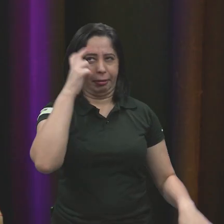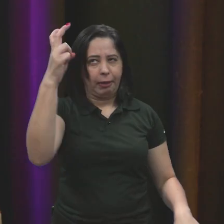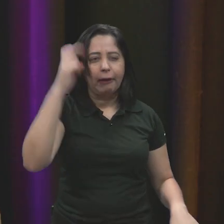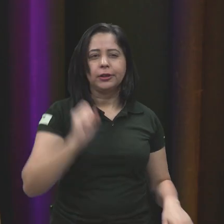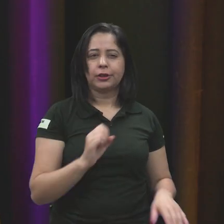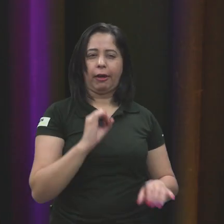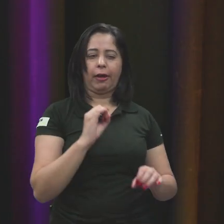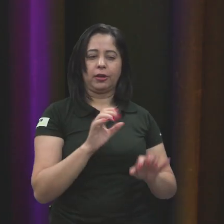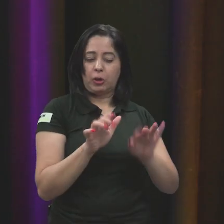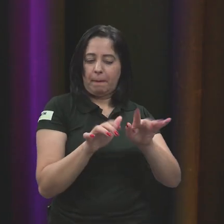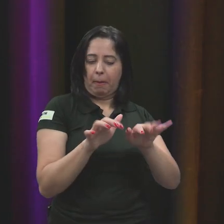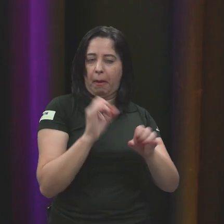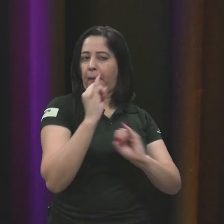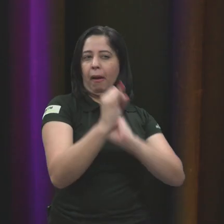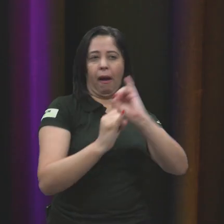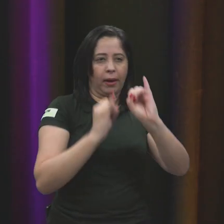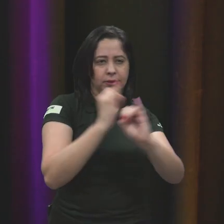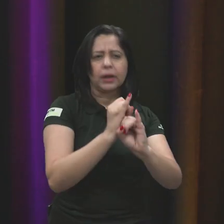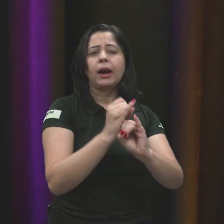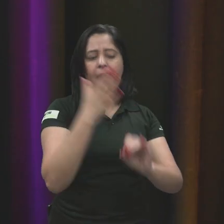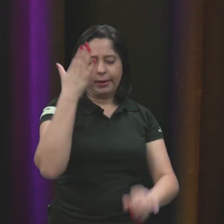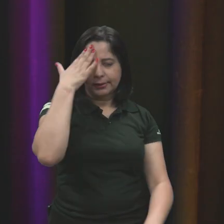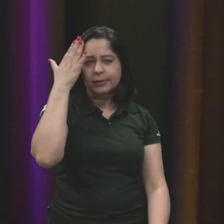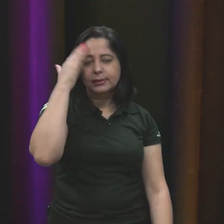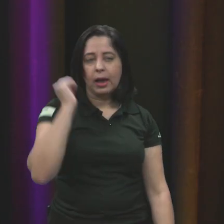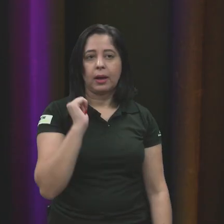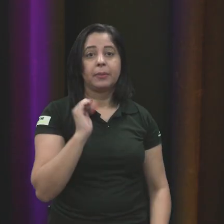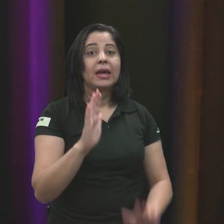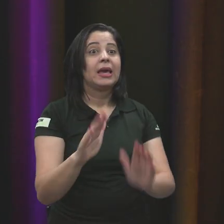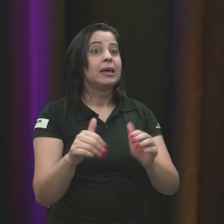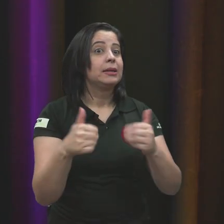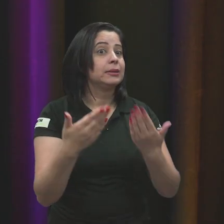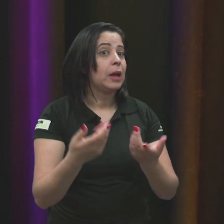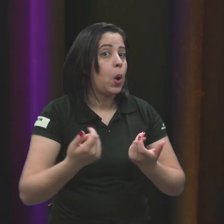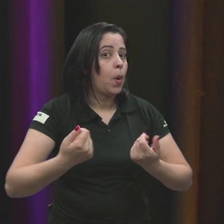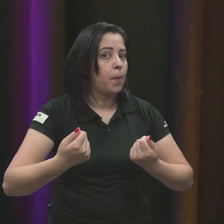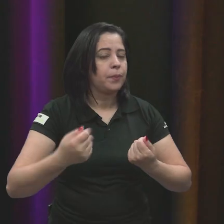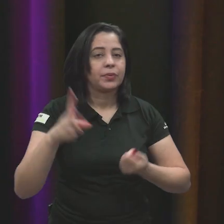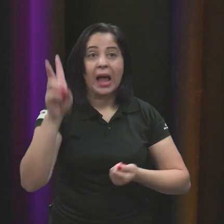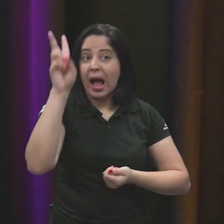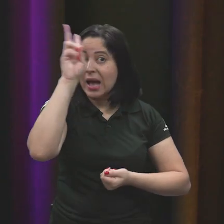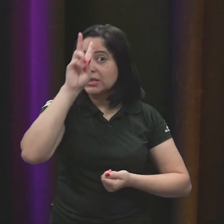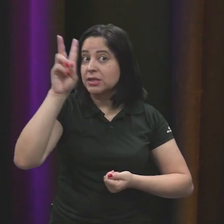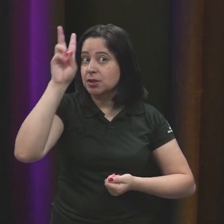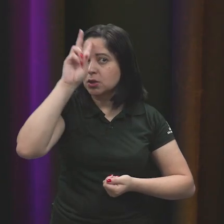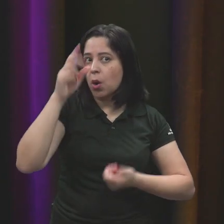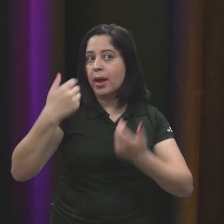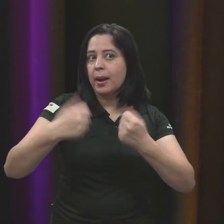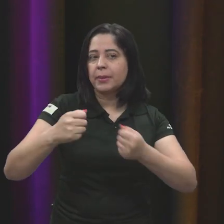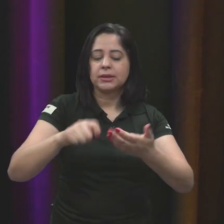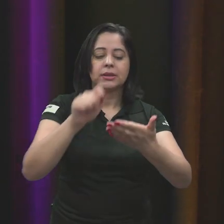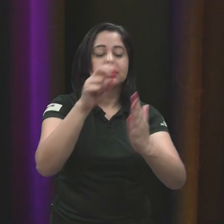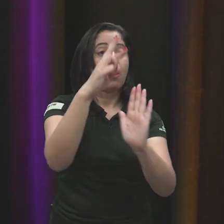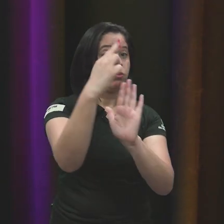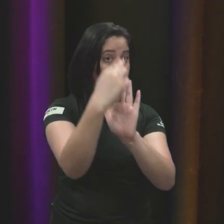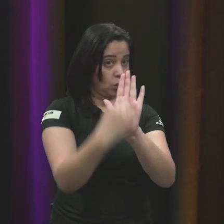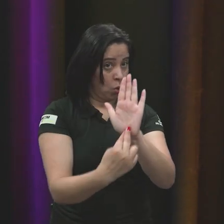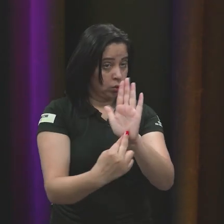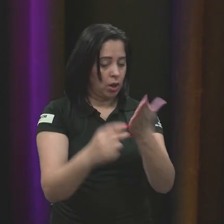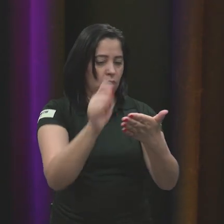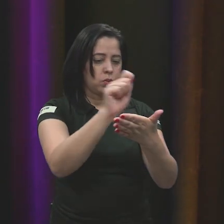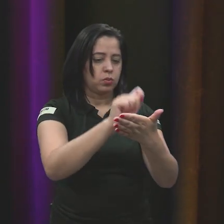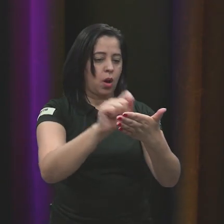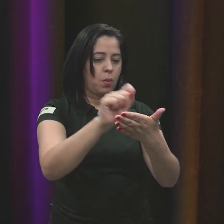internet, tem isso, aquilo, tudo. E ter um roteiro para criar essa história e trazer